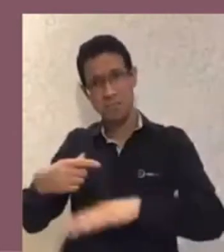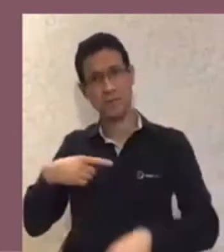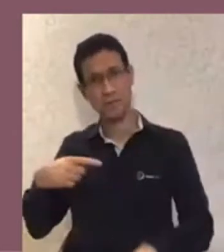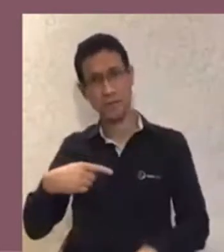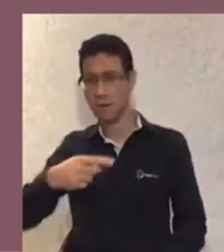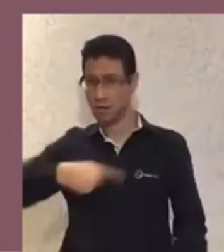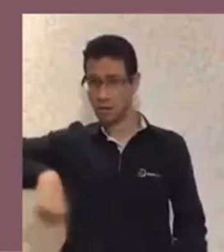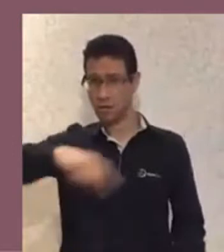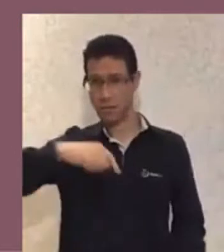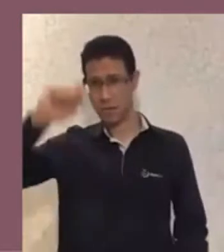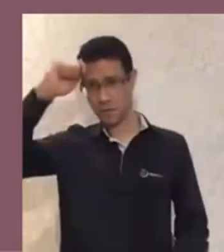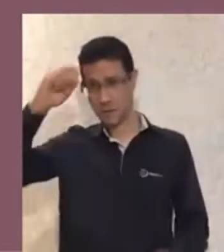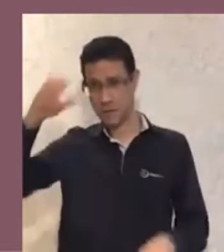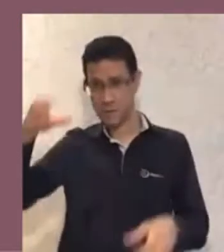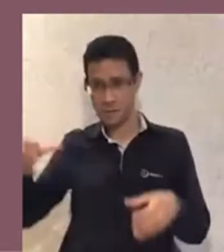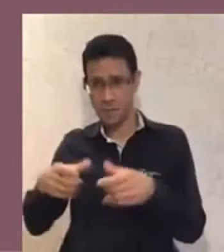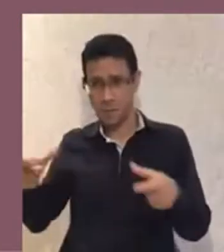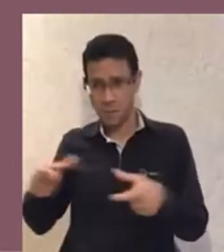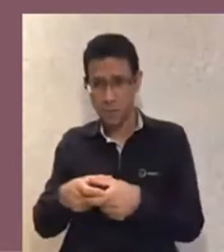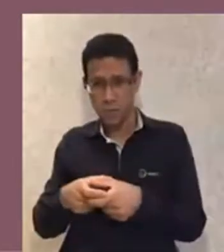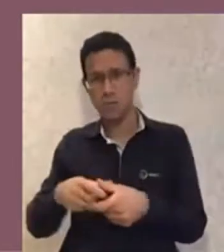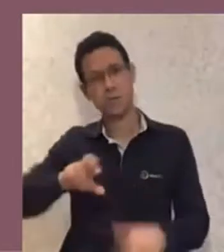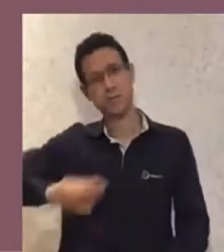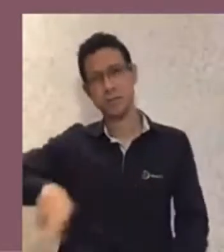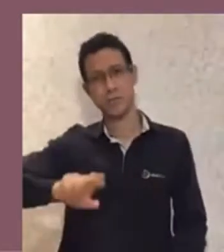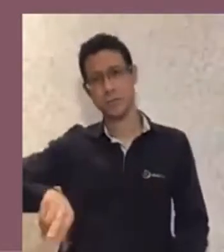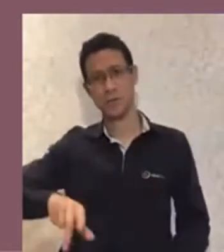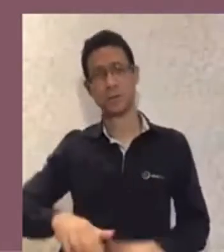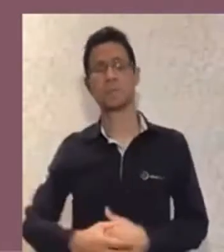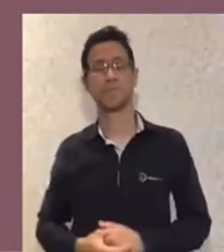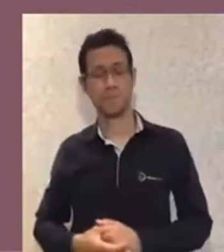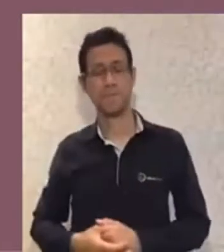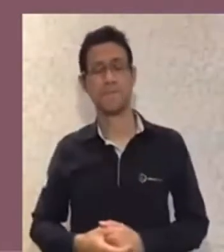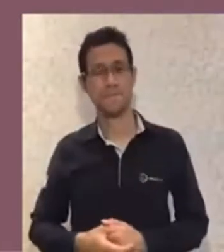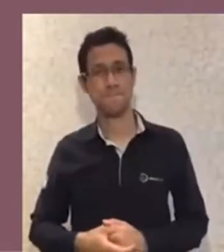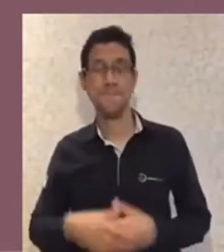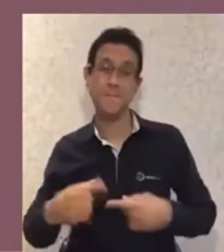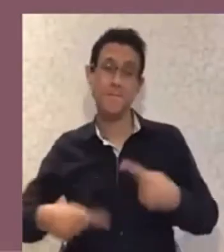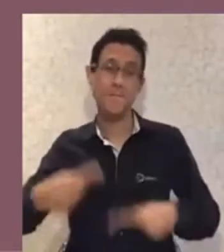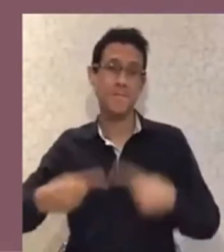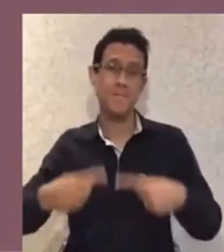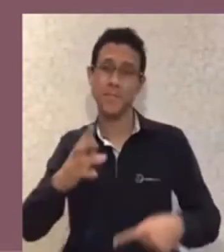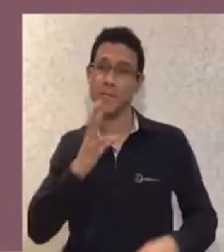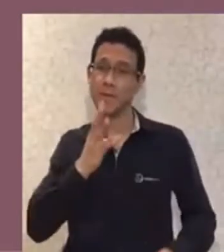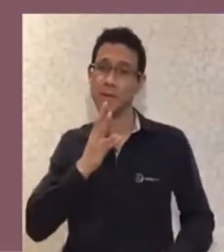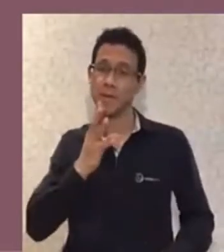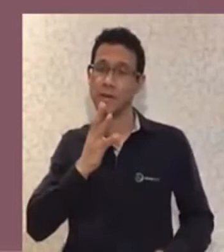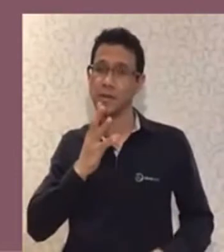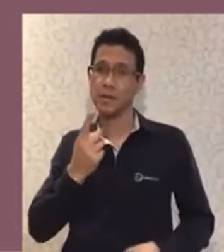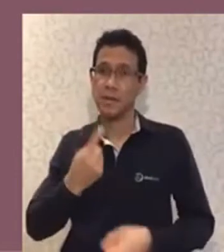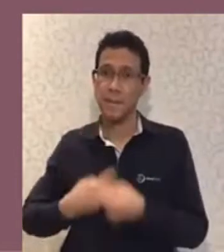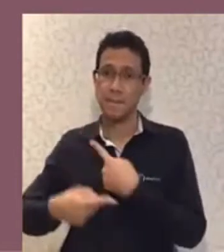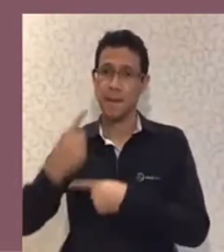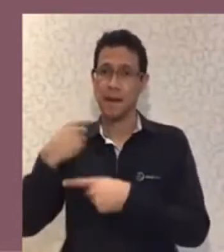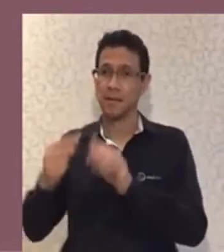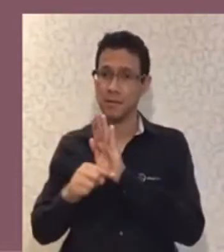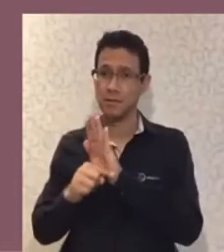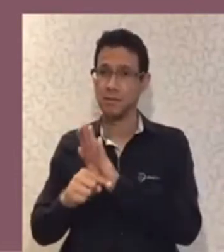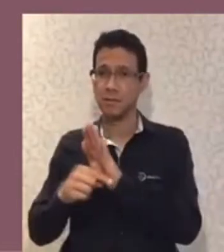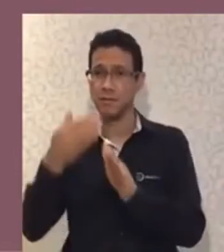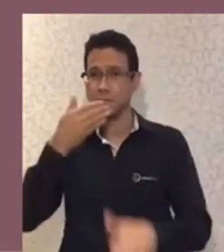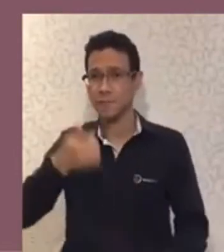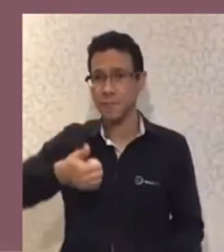aos negros. Então, o que seria uma política de reconhecimento e reparação? Vejam bem, é importante